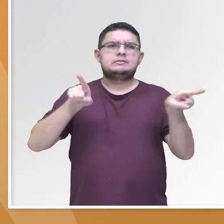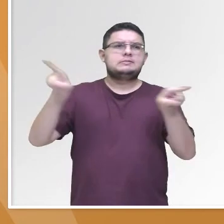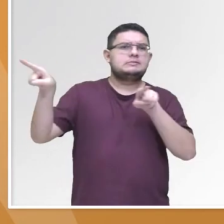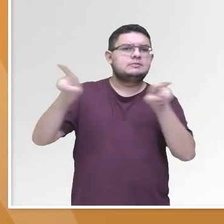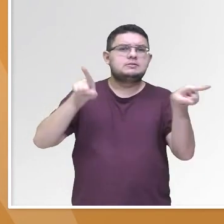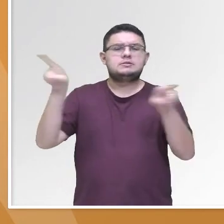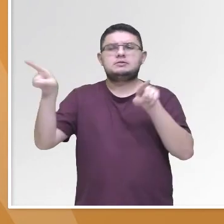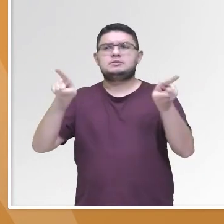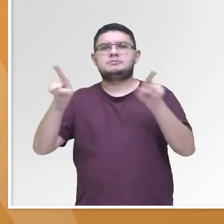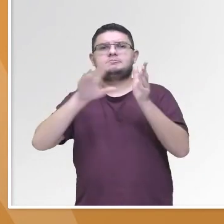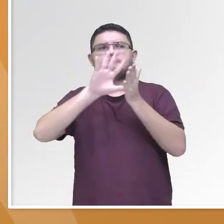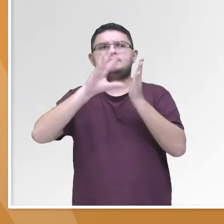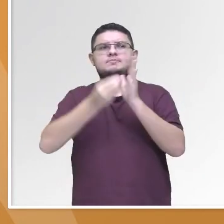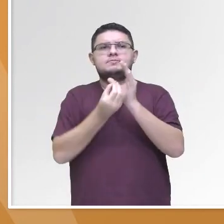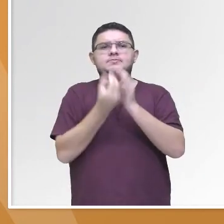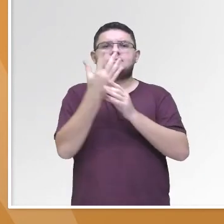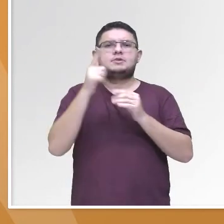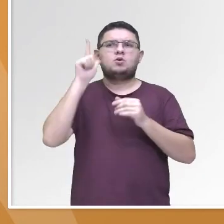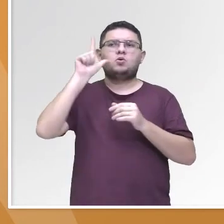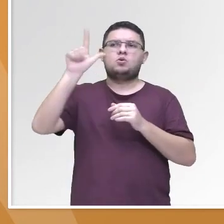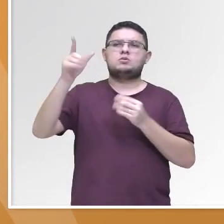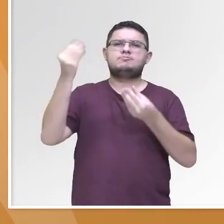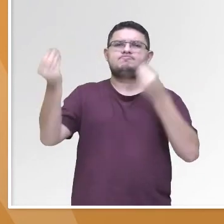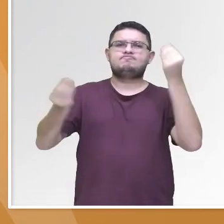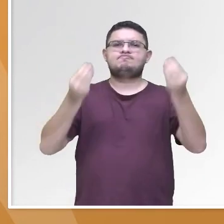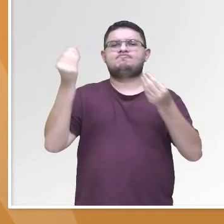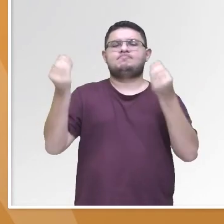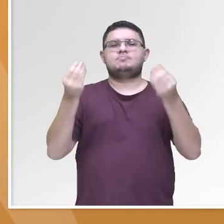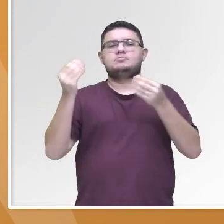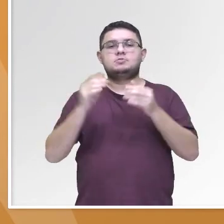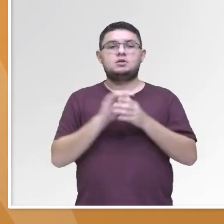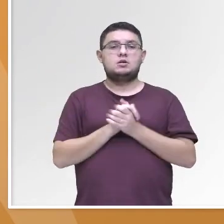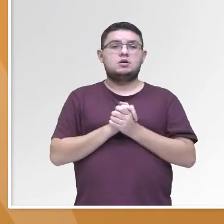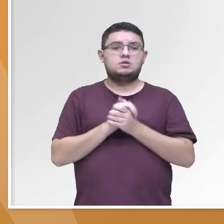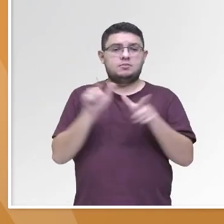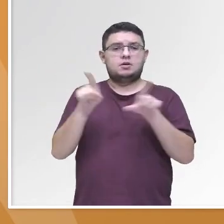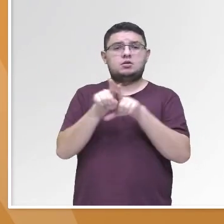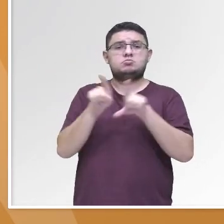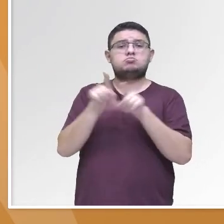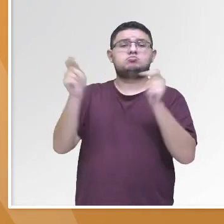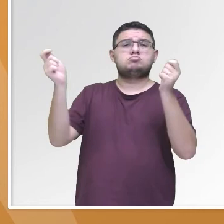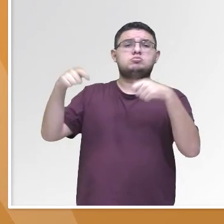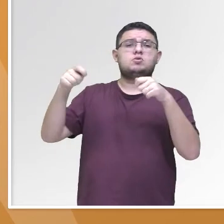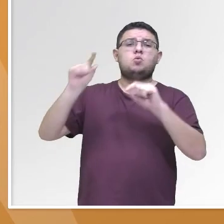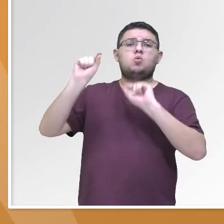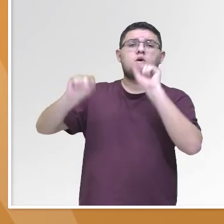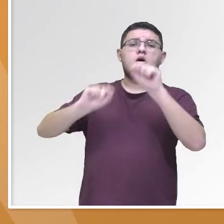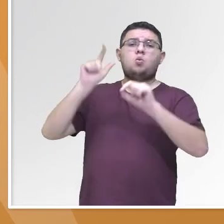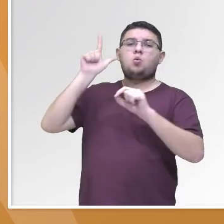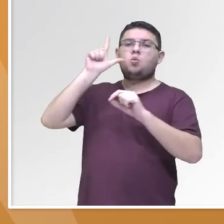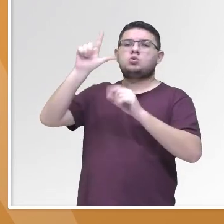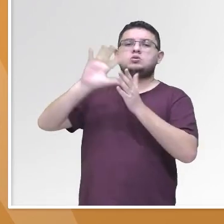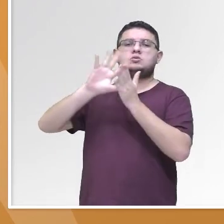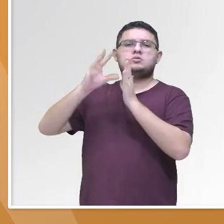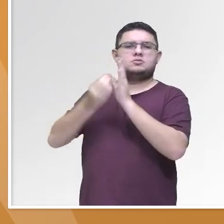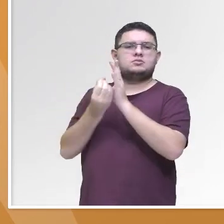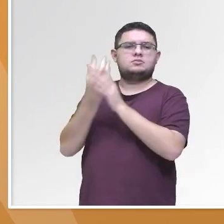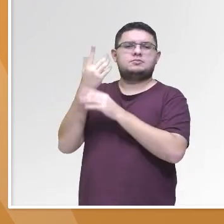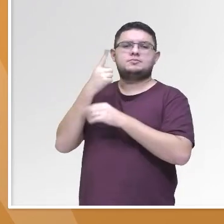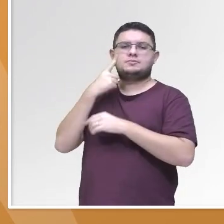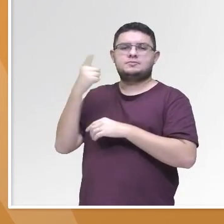desenvolvimento sustentável. Aí nós temos como atingir o desenvolvimento sustentável, né? Eu coloquei aí para vocês a matéria-prima,